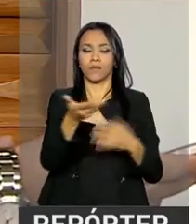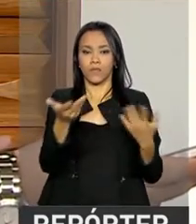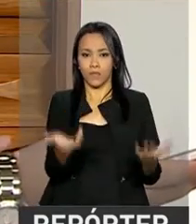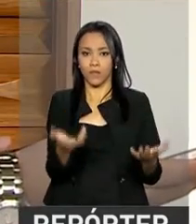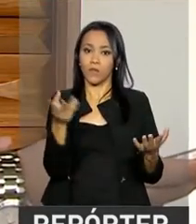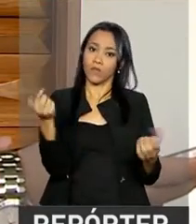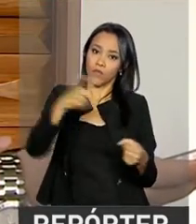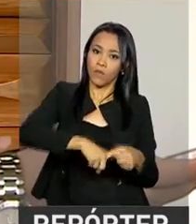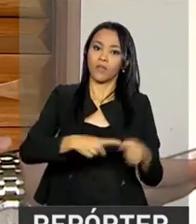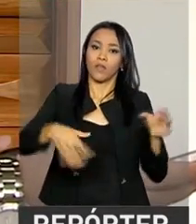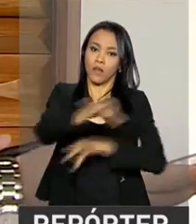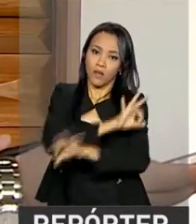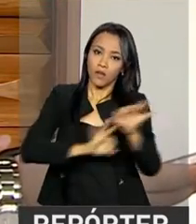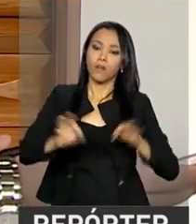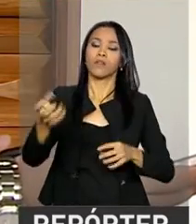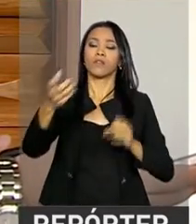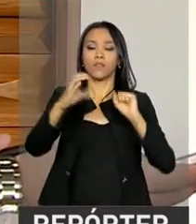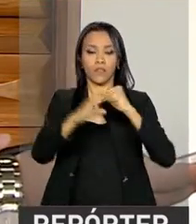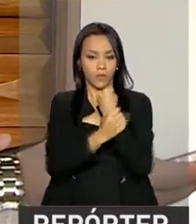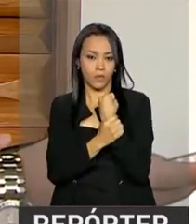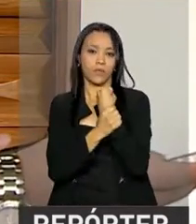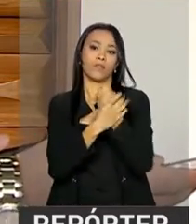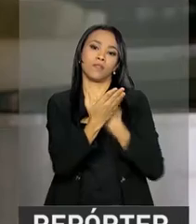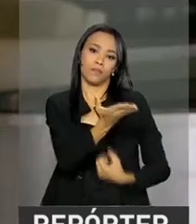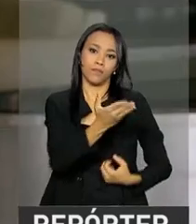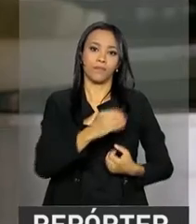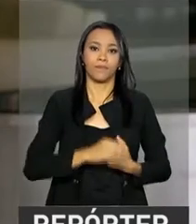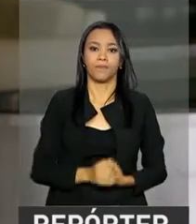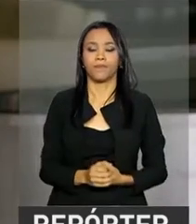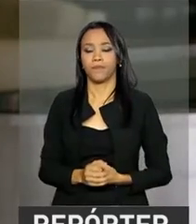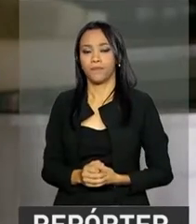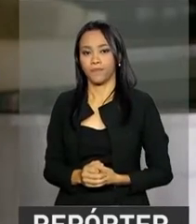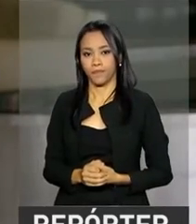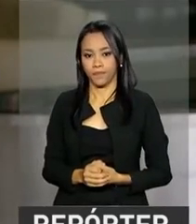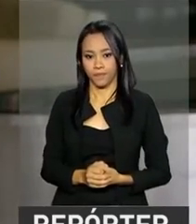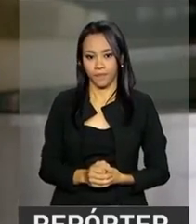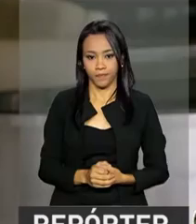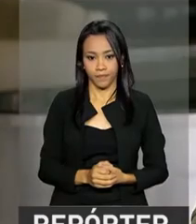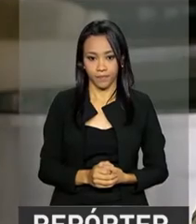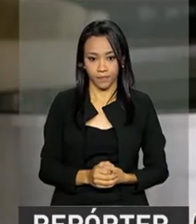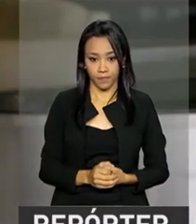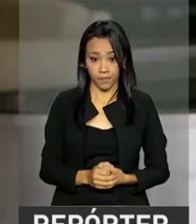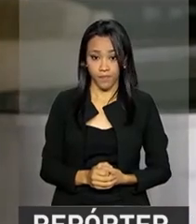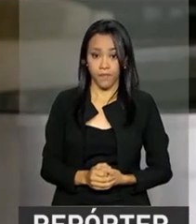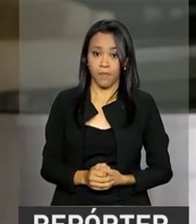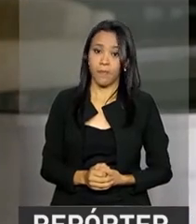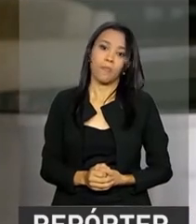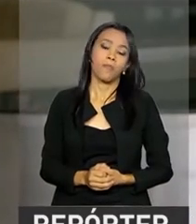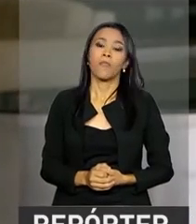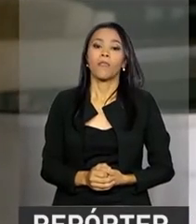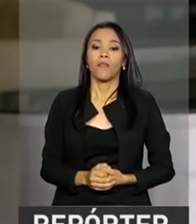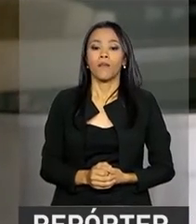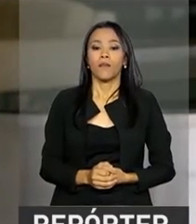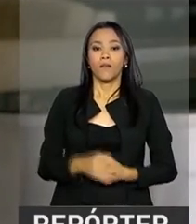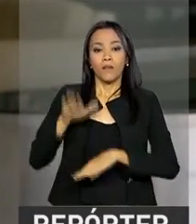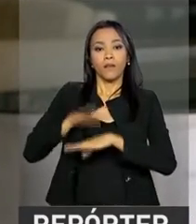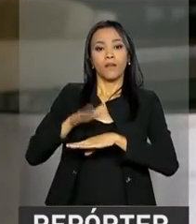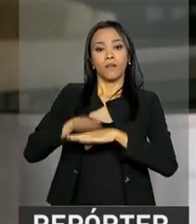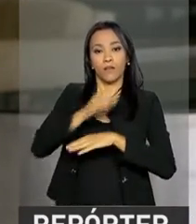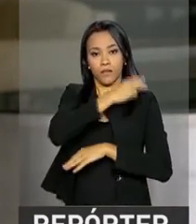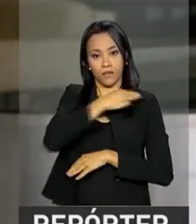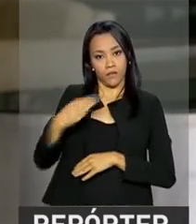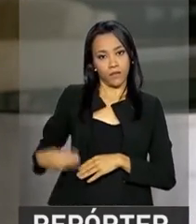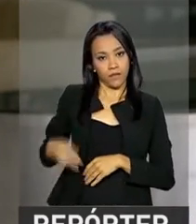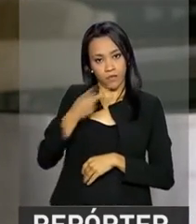ordem ea segurança estão de volta leandro olha e de acordo com o ministro as